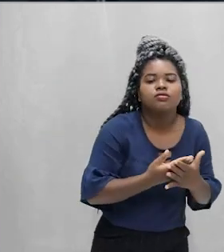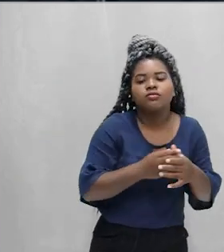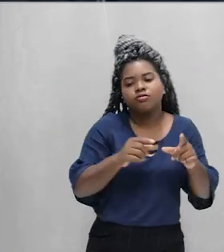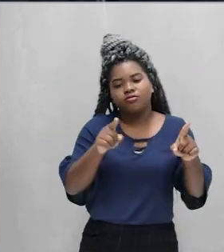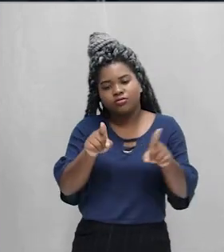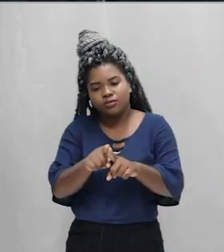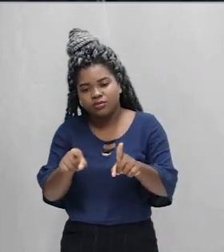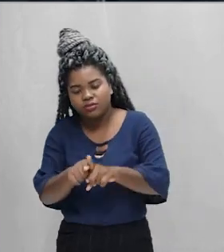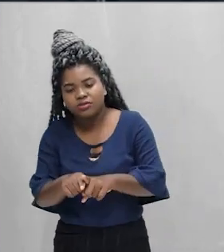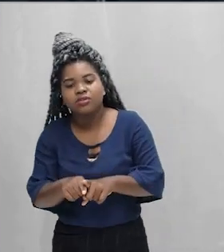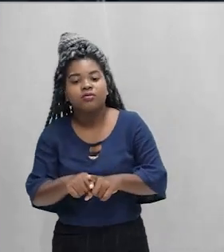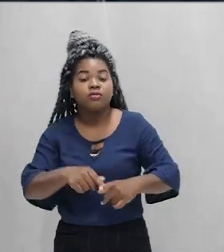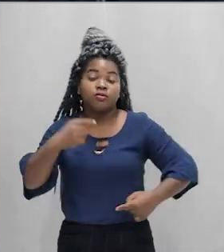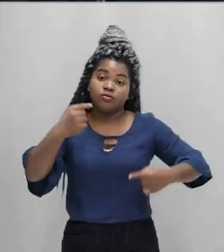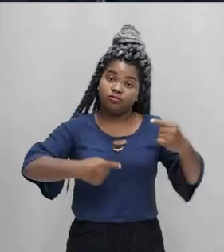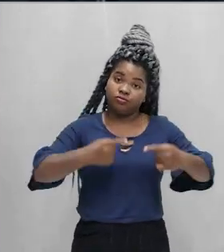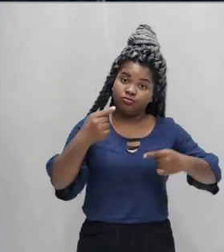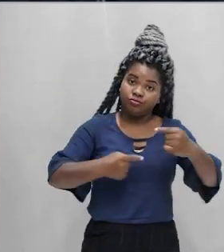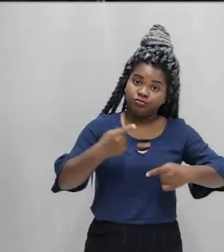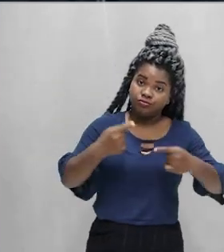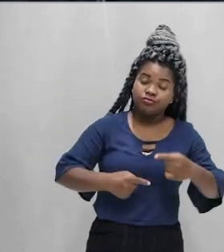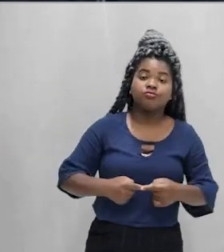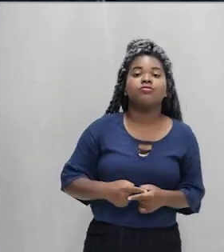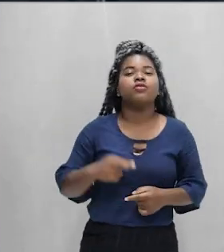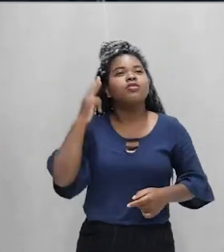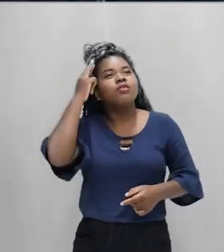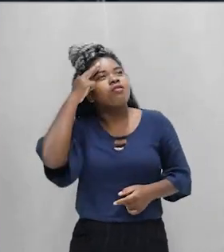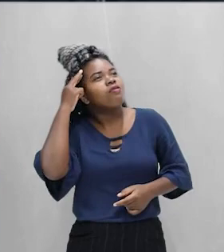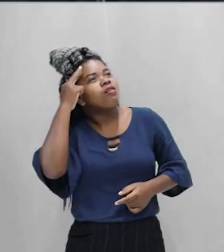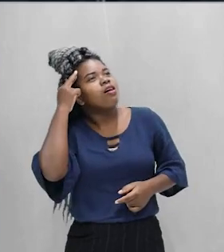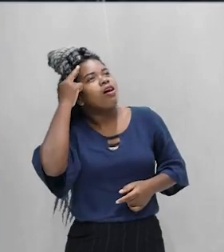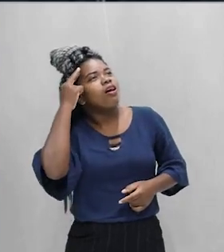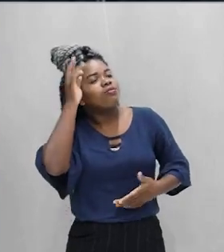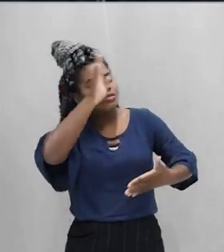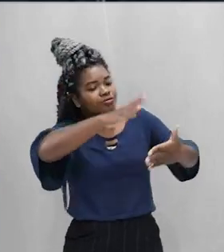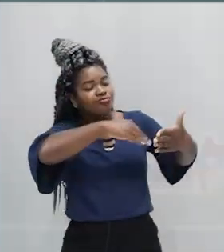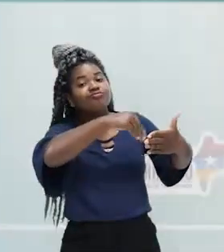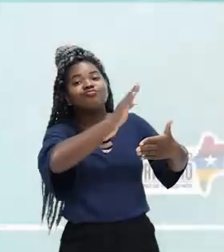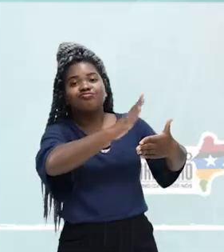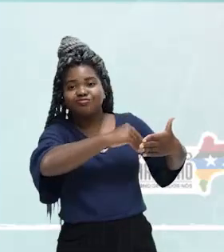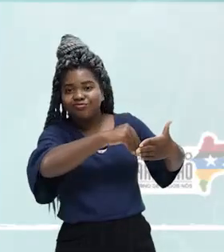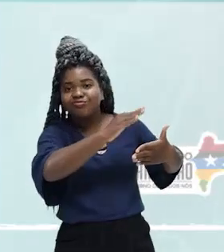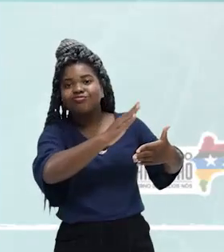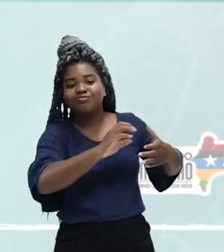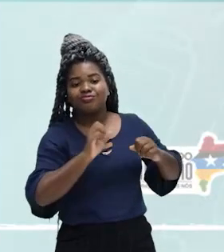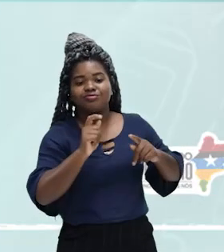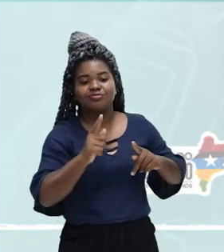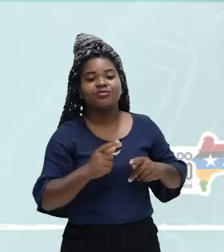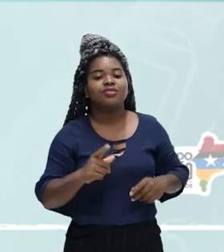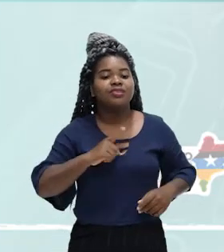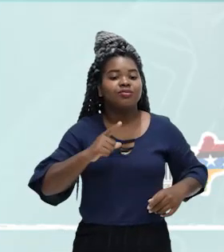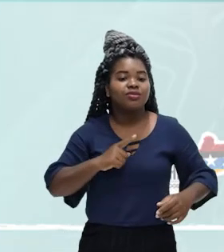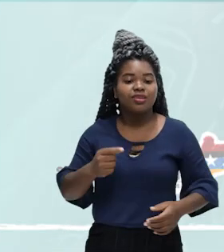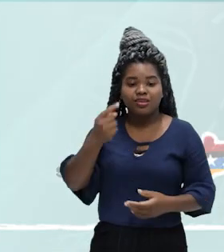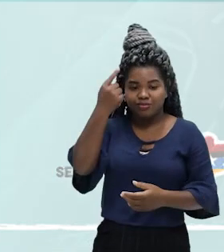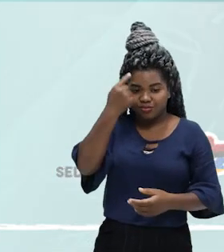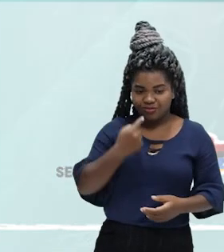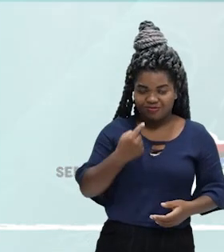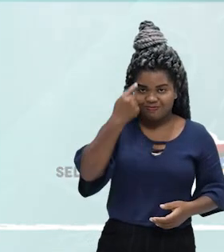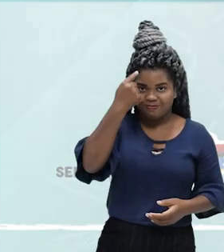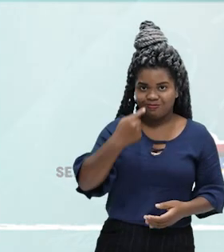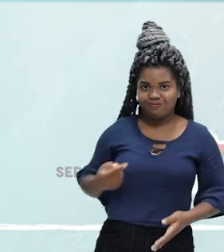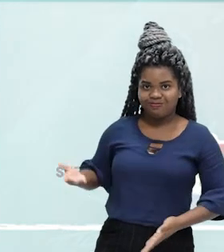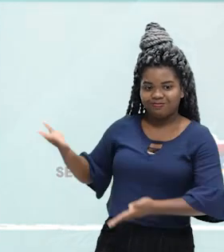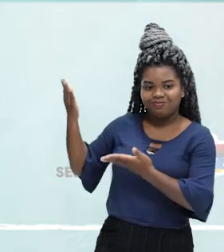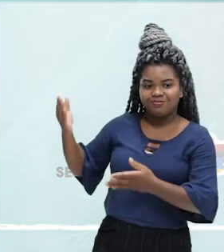passa por questões políticas e isso vai refletir nas obras literárias. Olha só, eu trouxe aqui a figura de